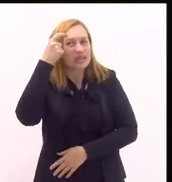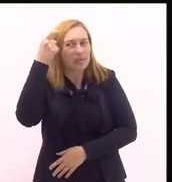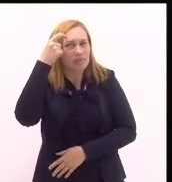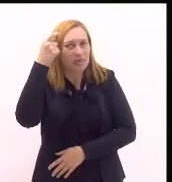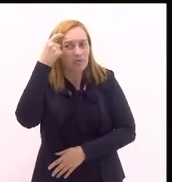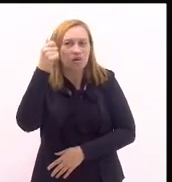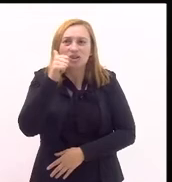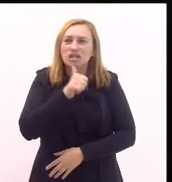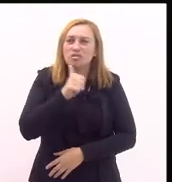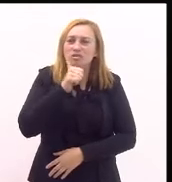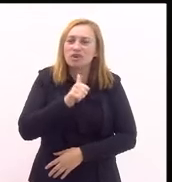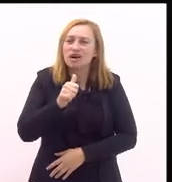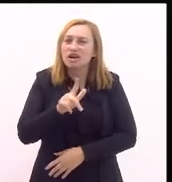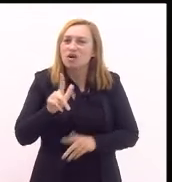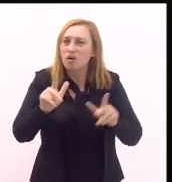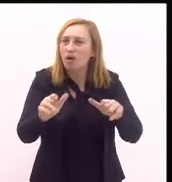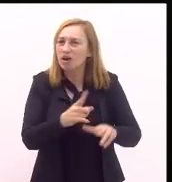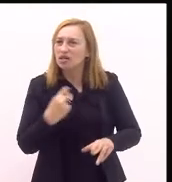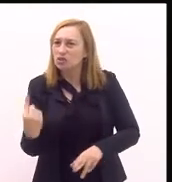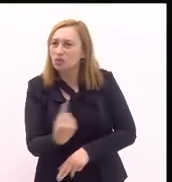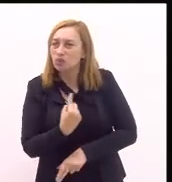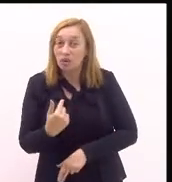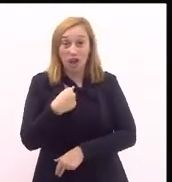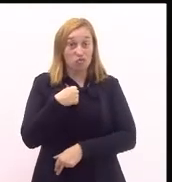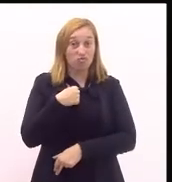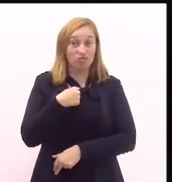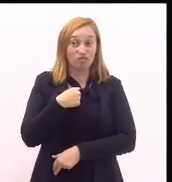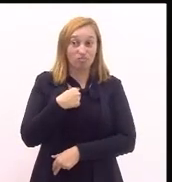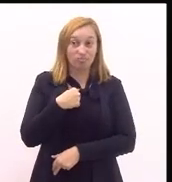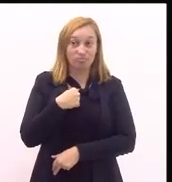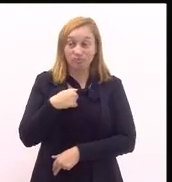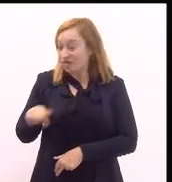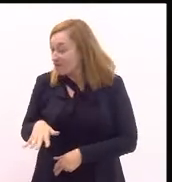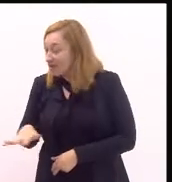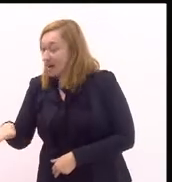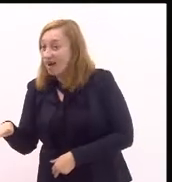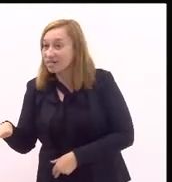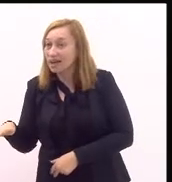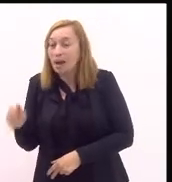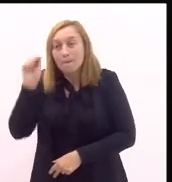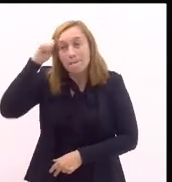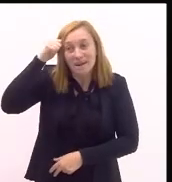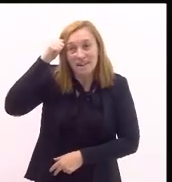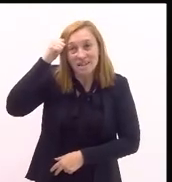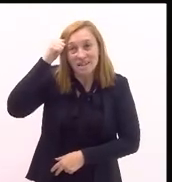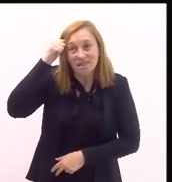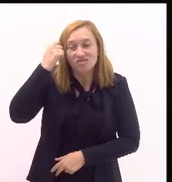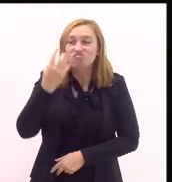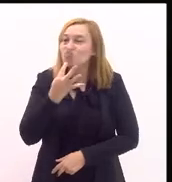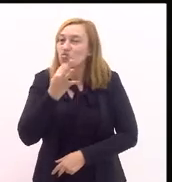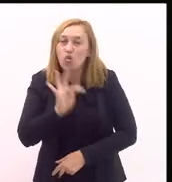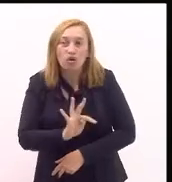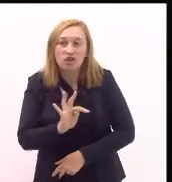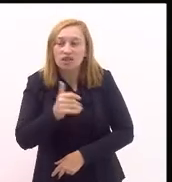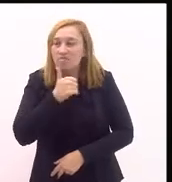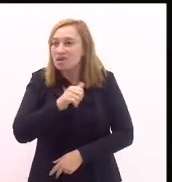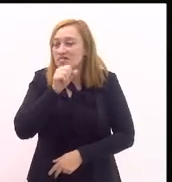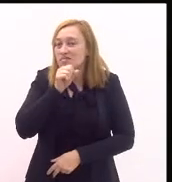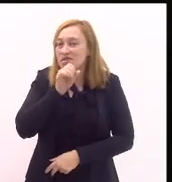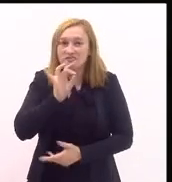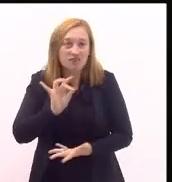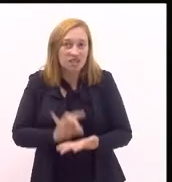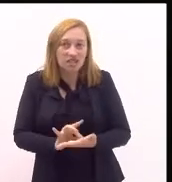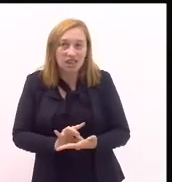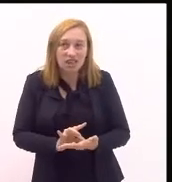memória daquelas mulheres como nós como eu favelada preta que não conhecia minha mãe biológica